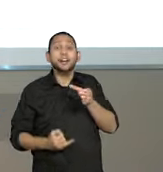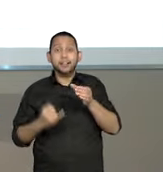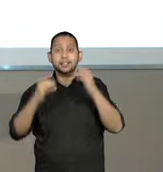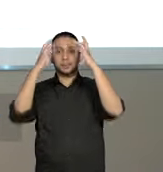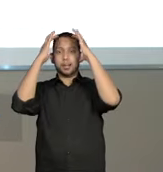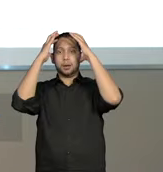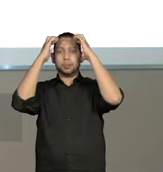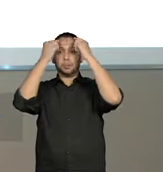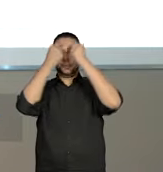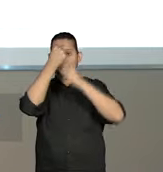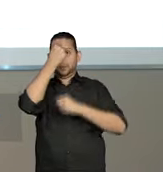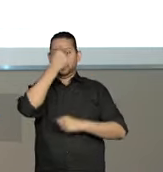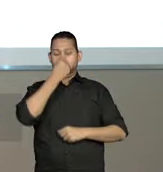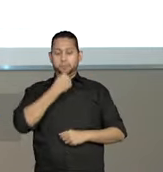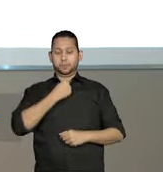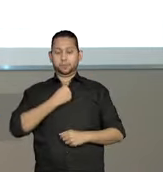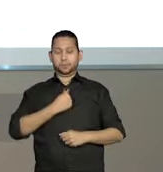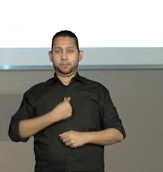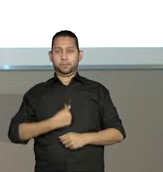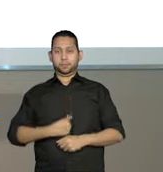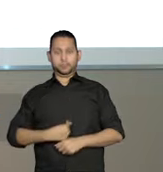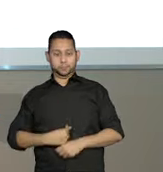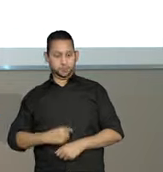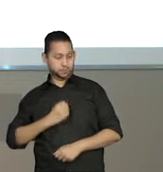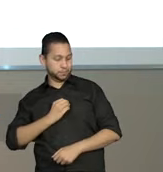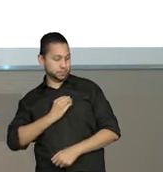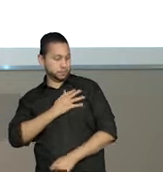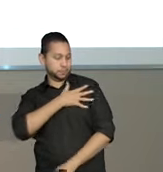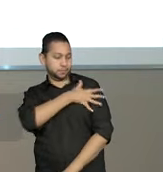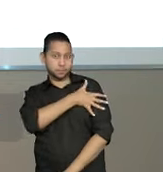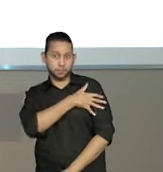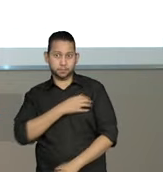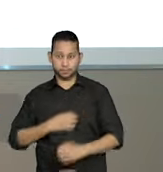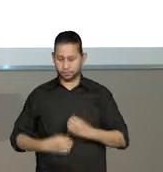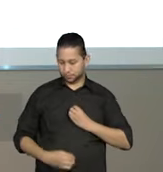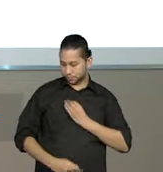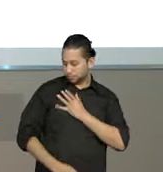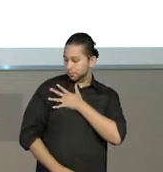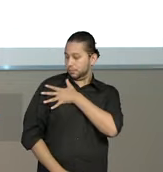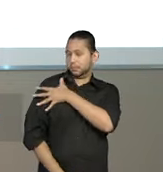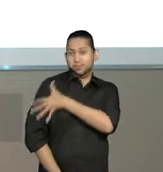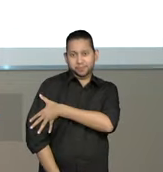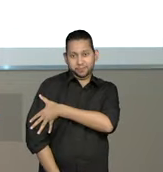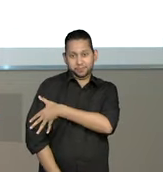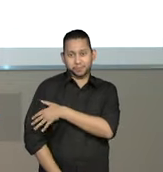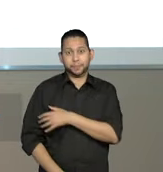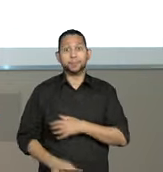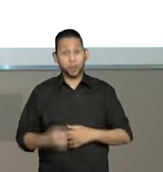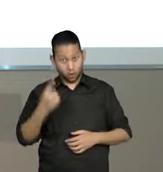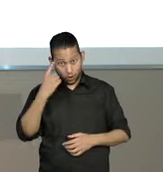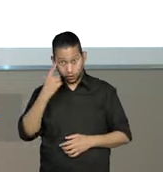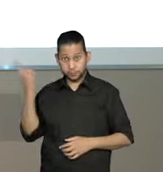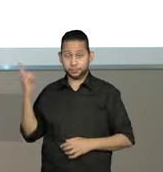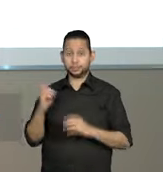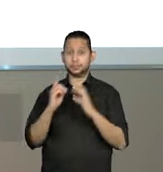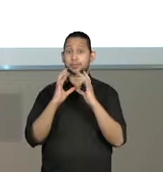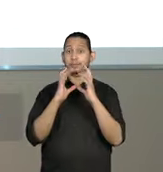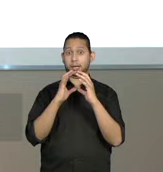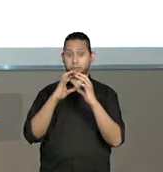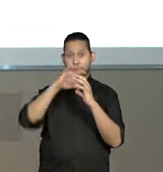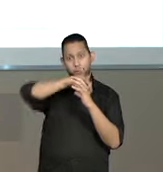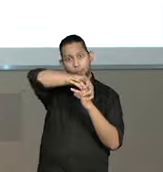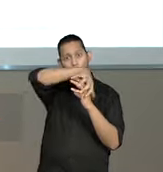ajudar na movimentação, certo? Então, nós temos aqui o nosso cérebro, tá? Não só o cérebro,